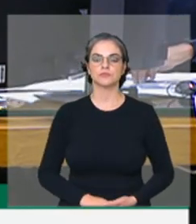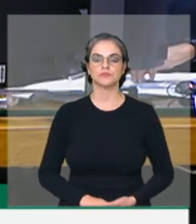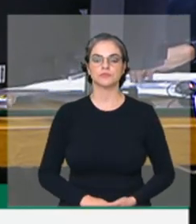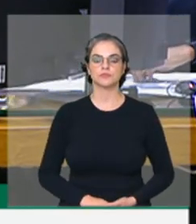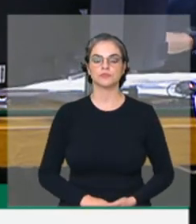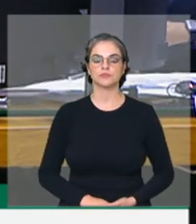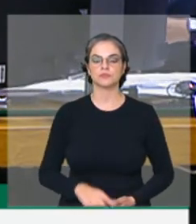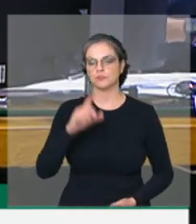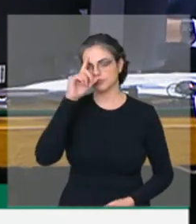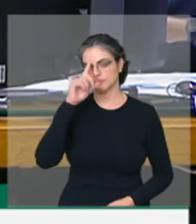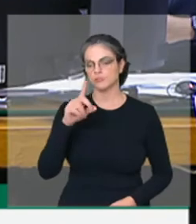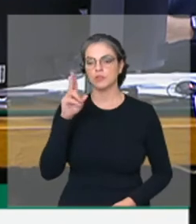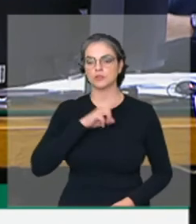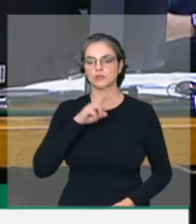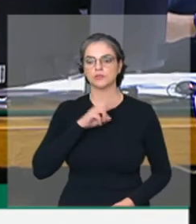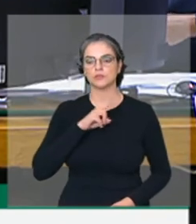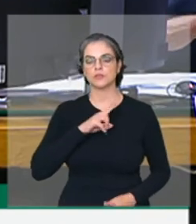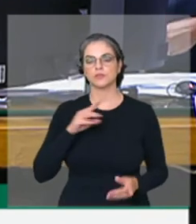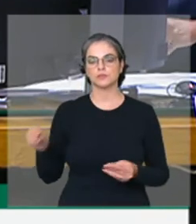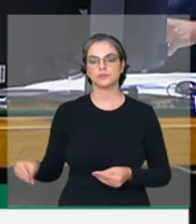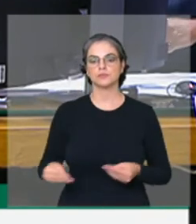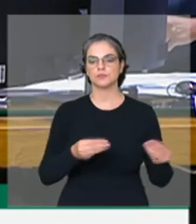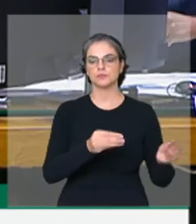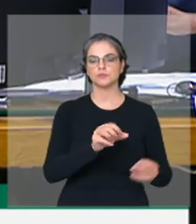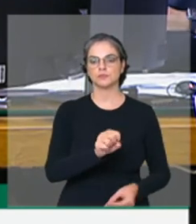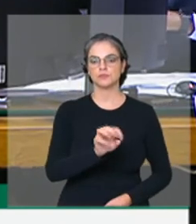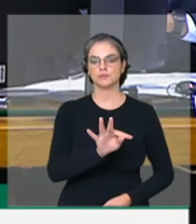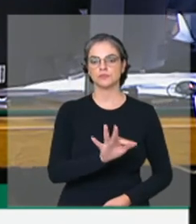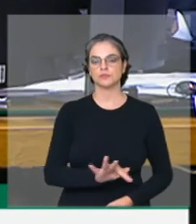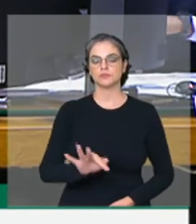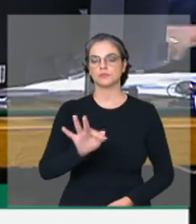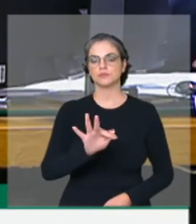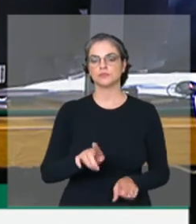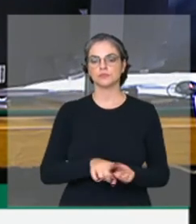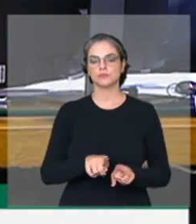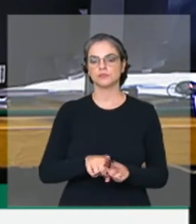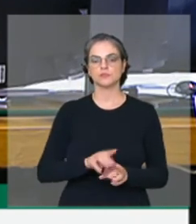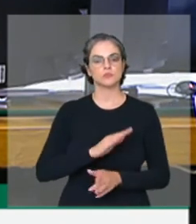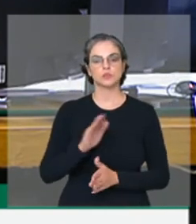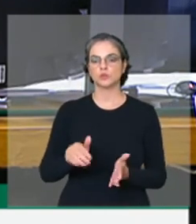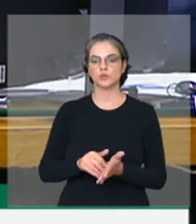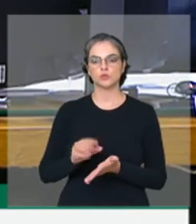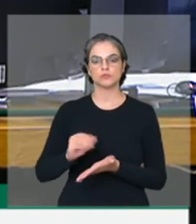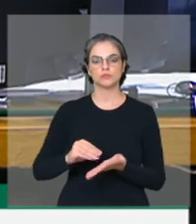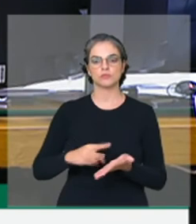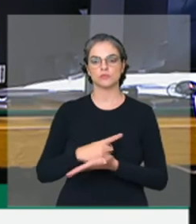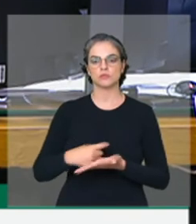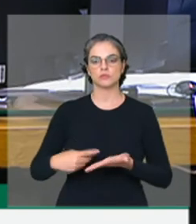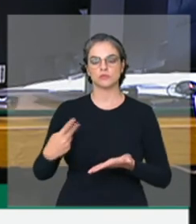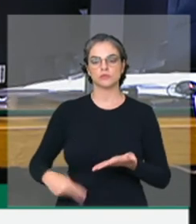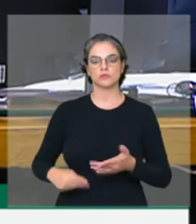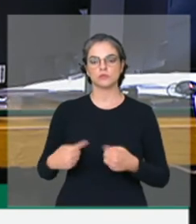Determina o imediato encaminhamento dessa resolução ao Supremo Tribunal Federal, juntamente com as notas taquigráficas dessa sessão.